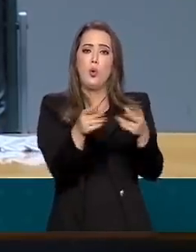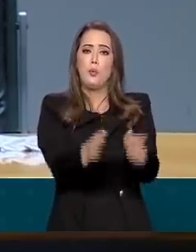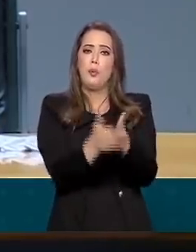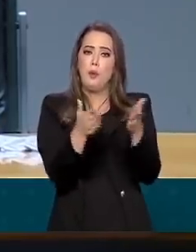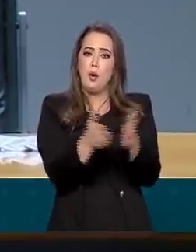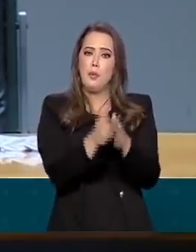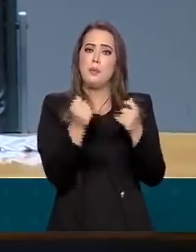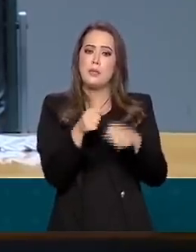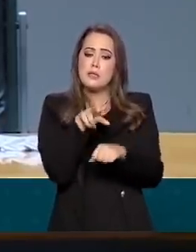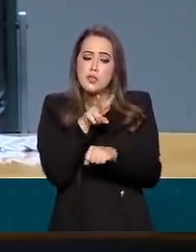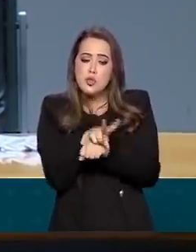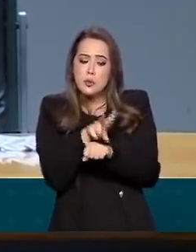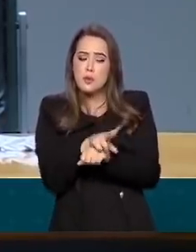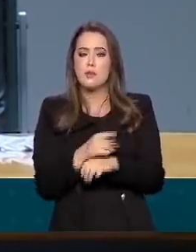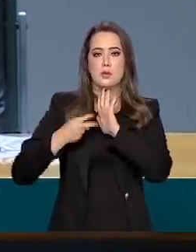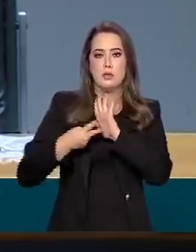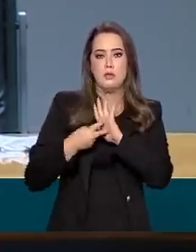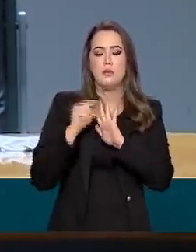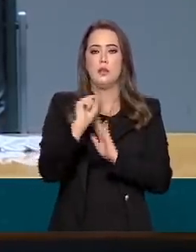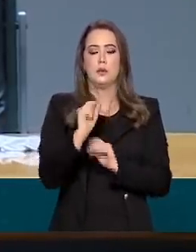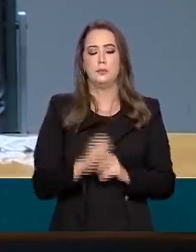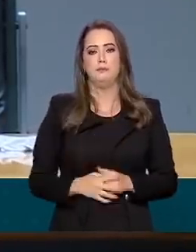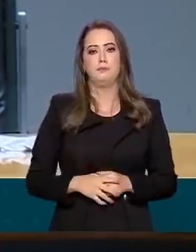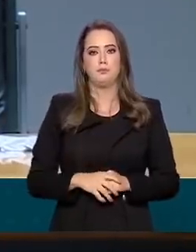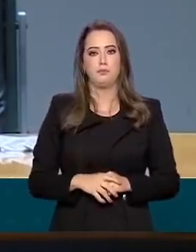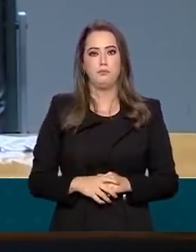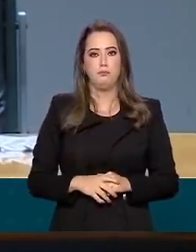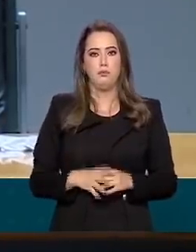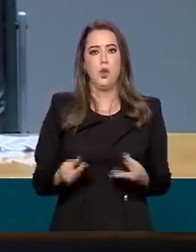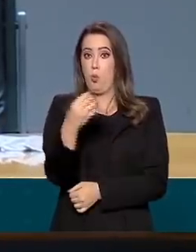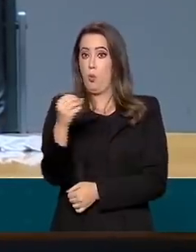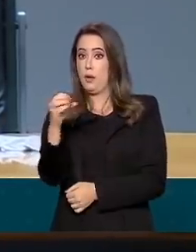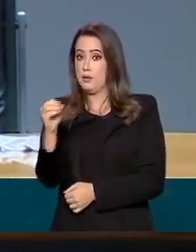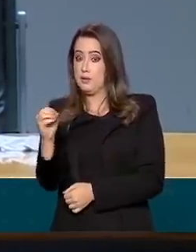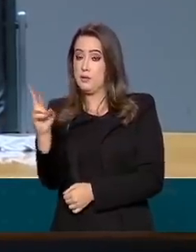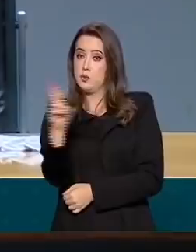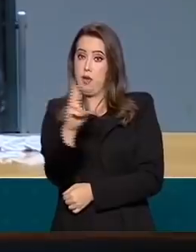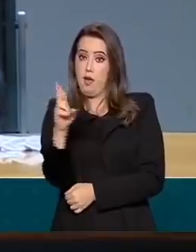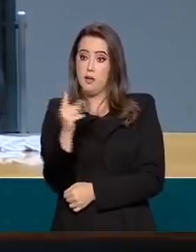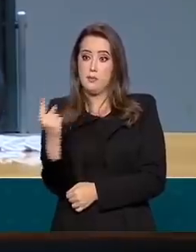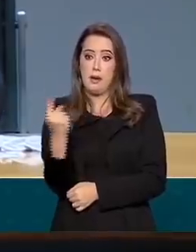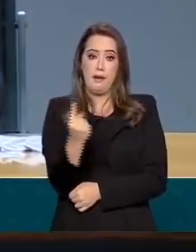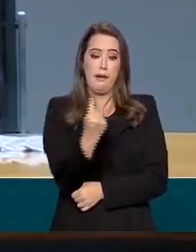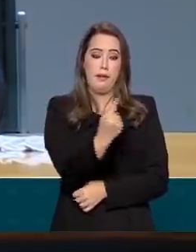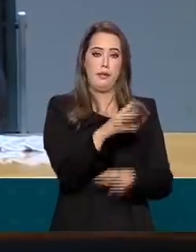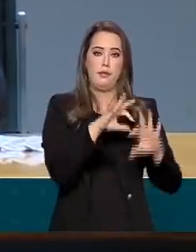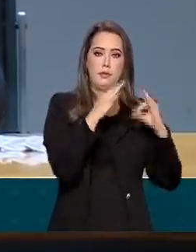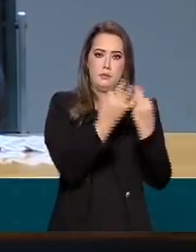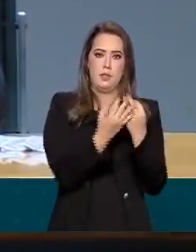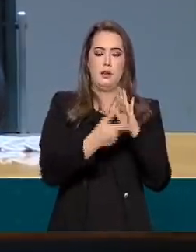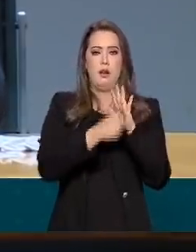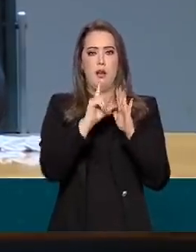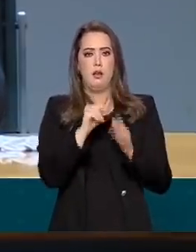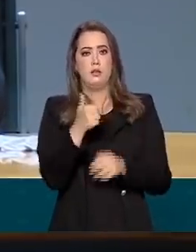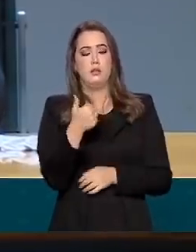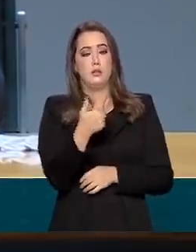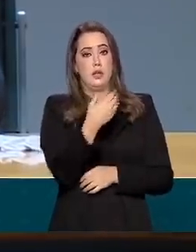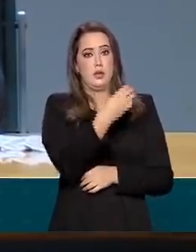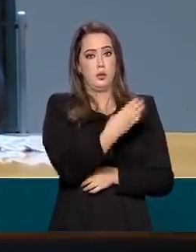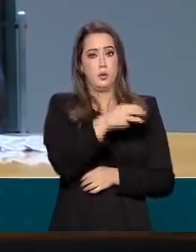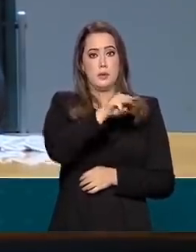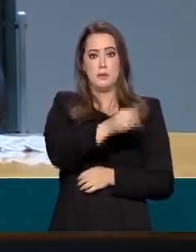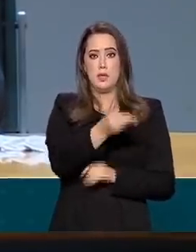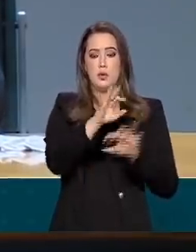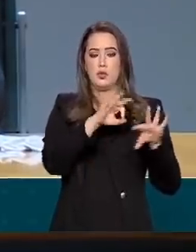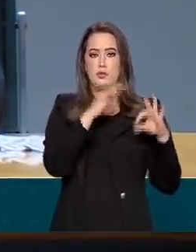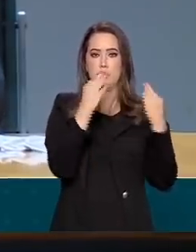Então, nós criamos um conceito, vamos dar R$400, então vamos ampliar a base de 14 milhões para 17 milhões